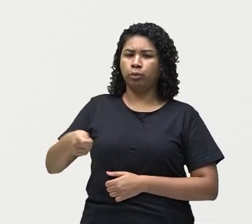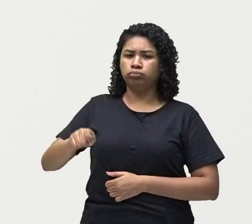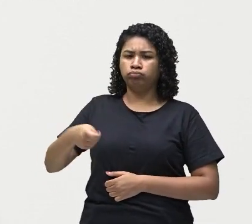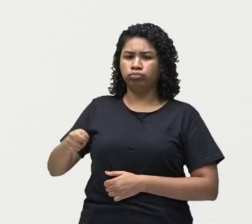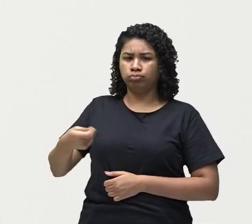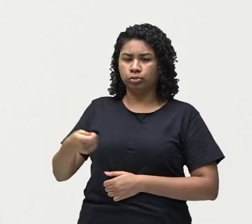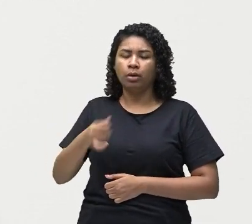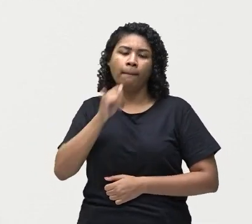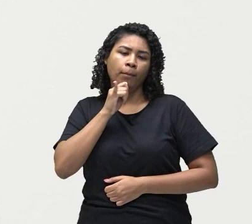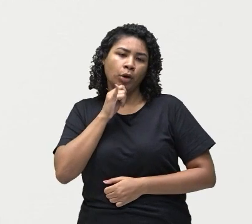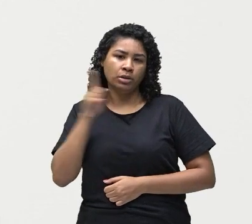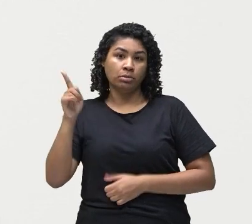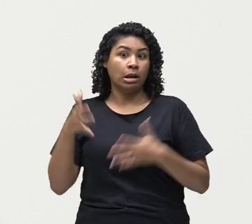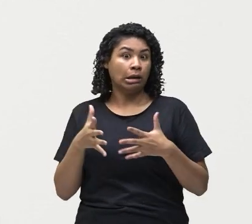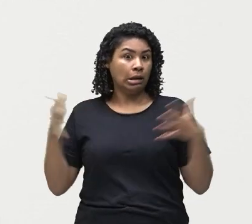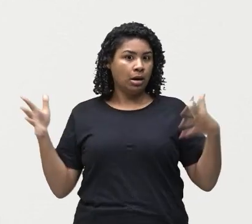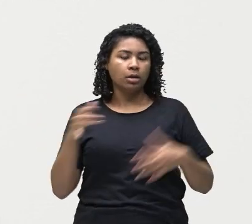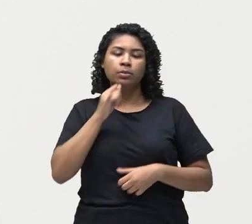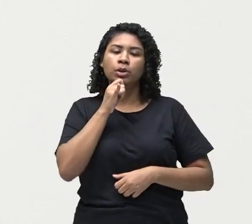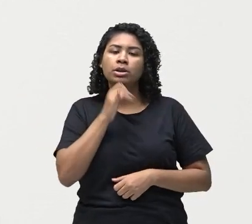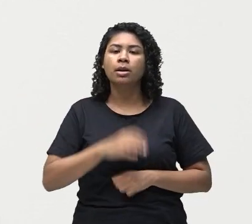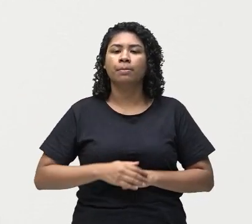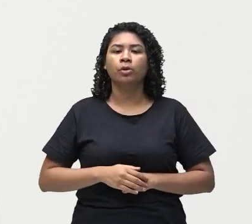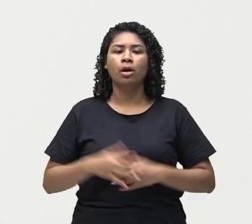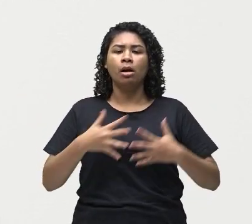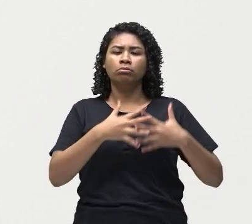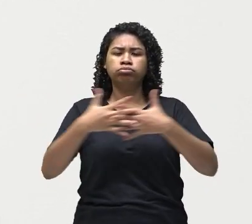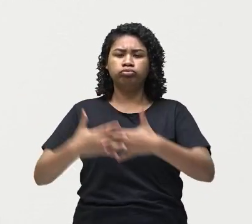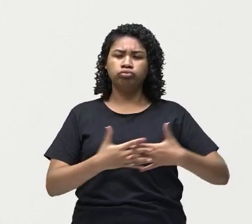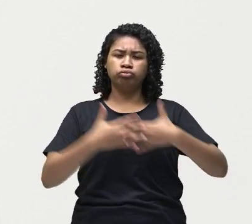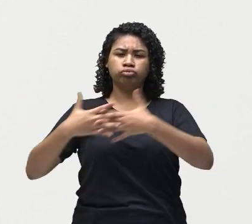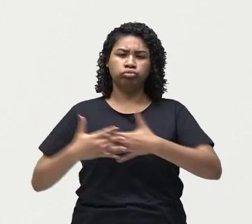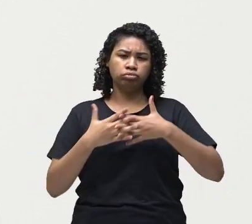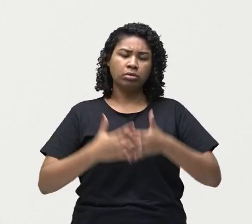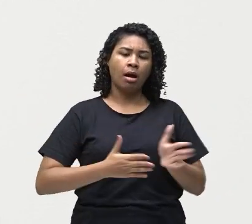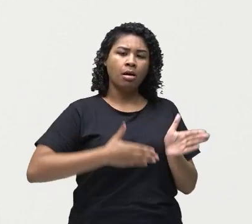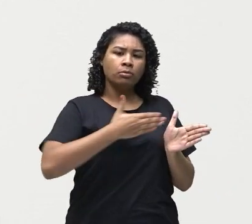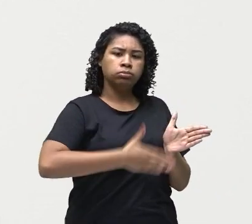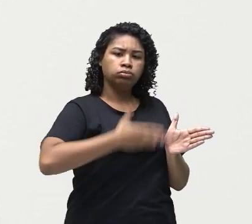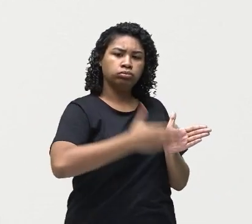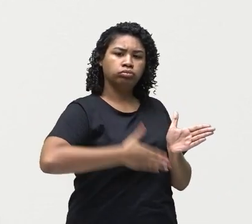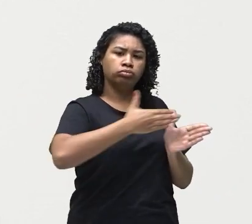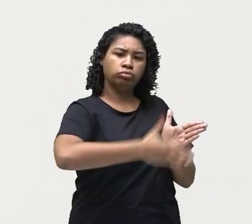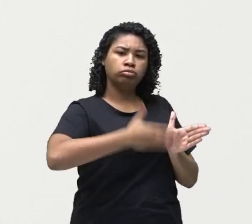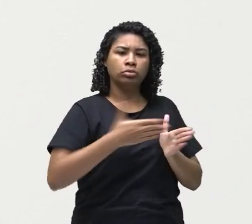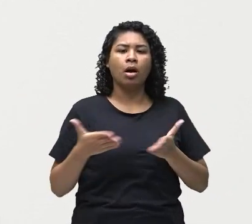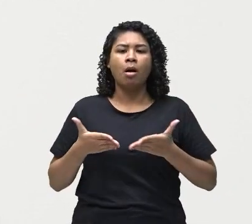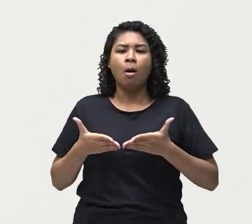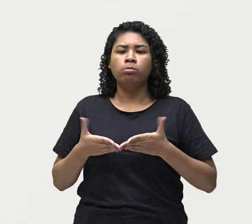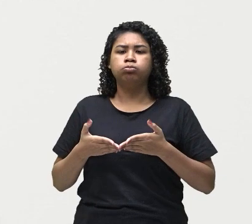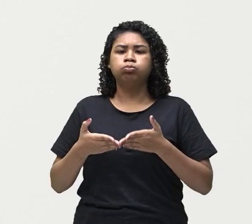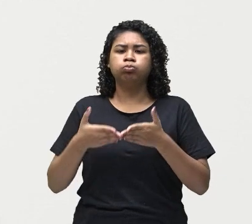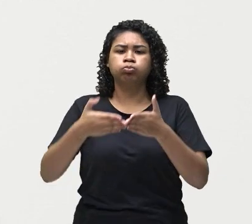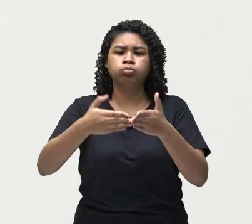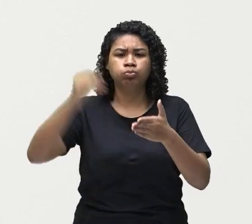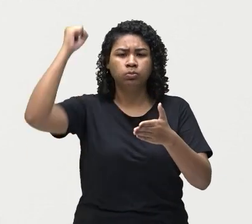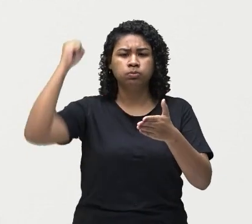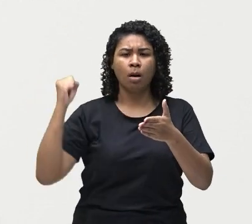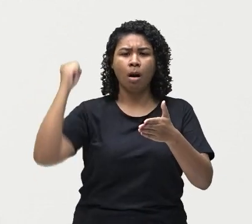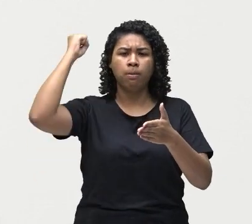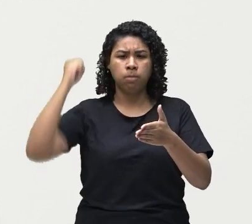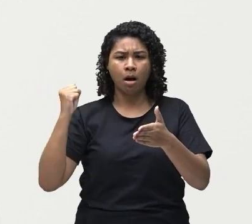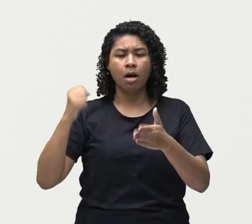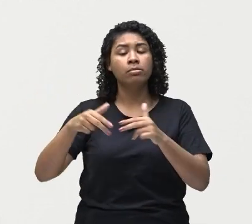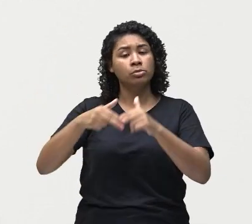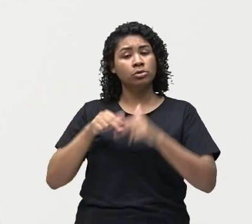camiões trens e navios usualmente são baseados no ciclo ideal de